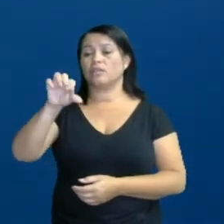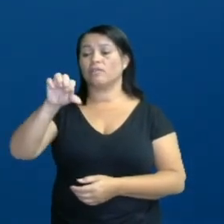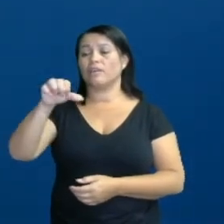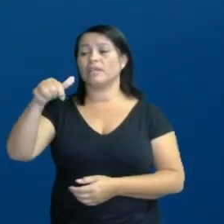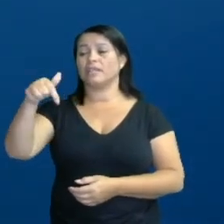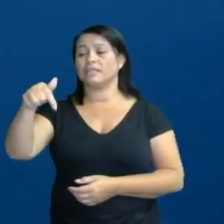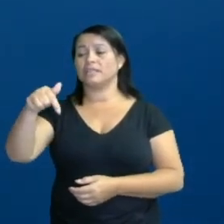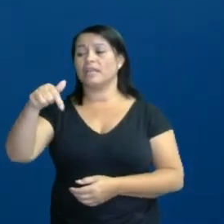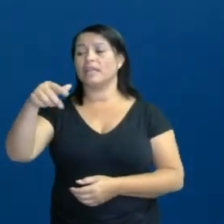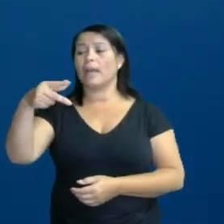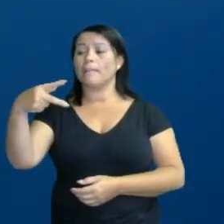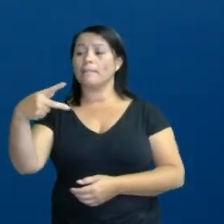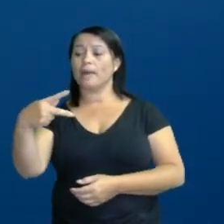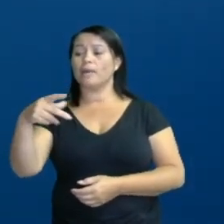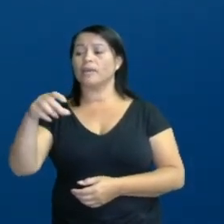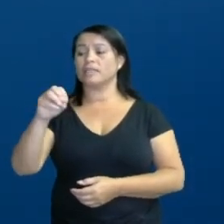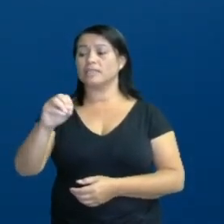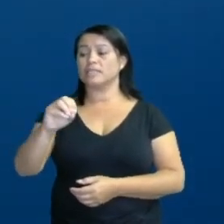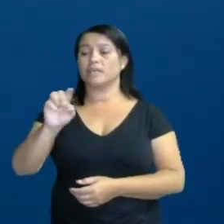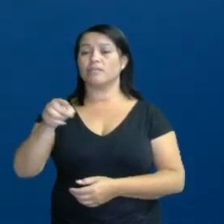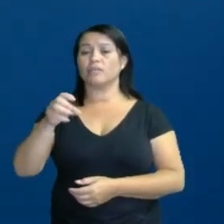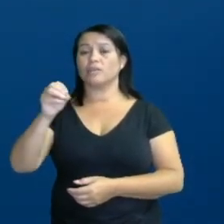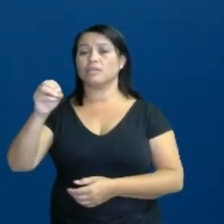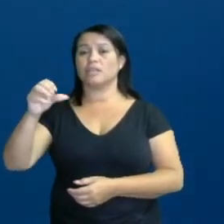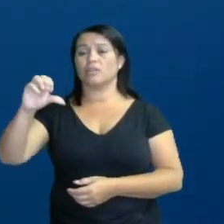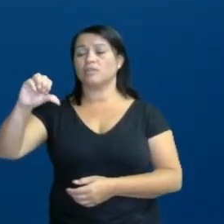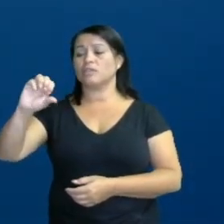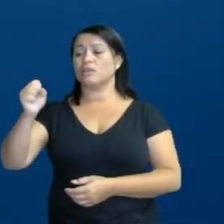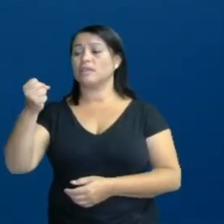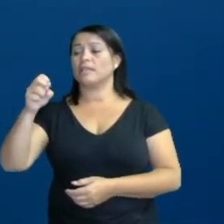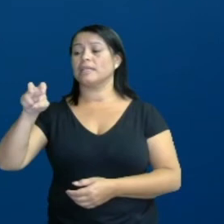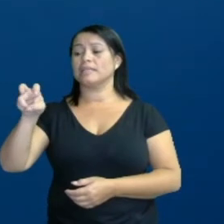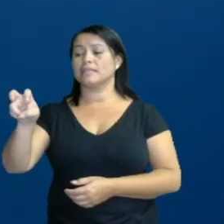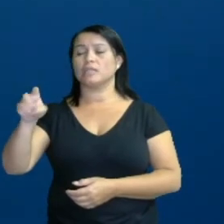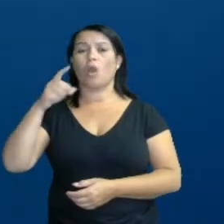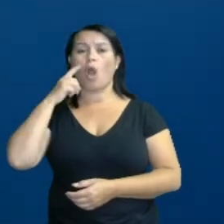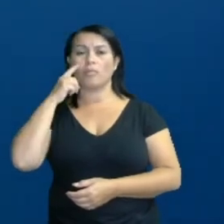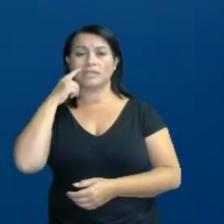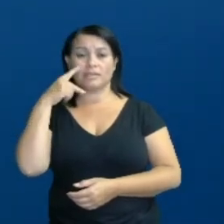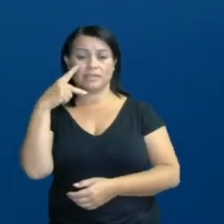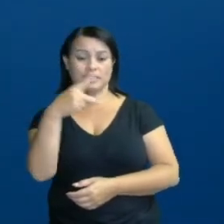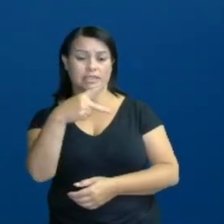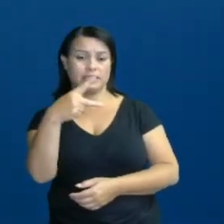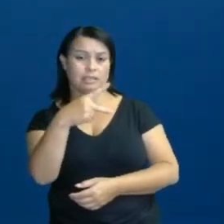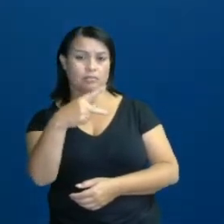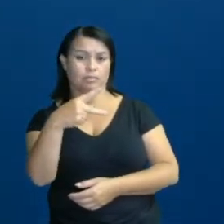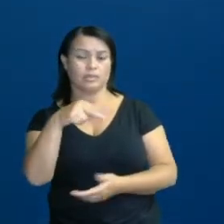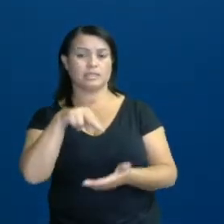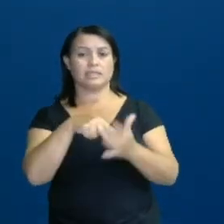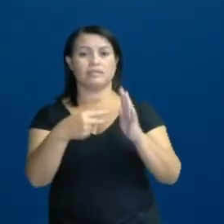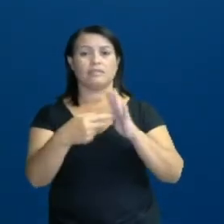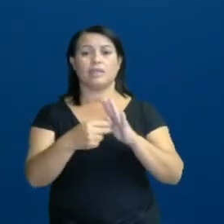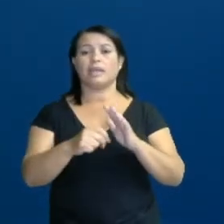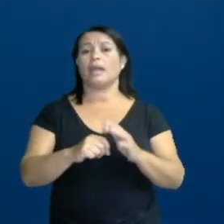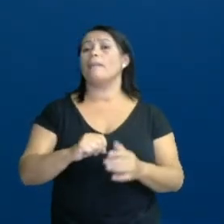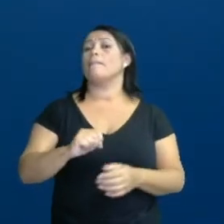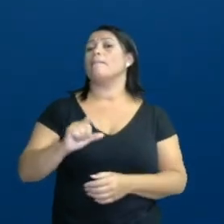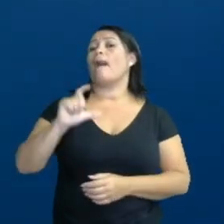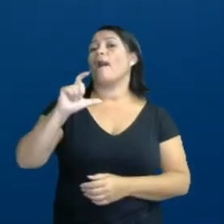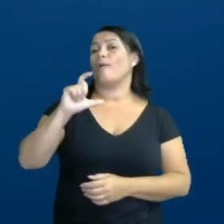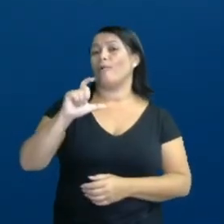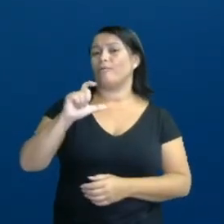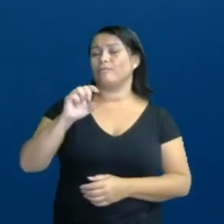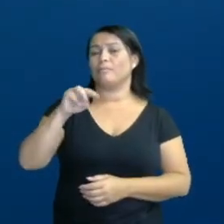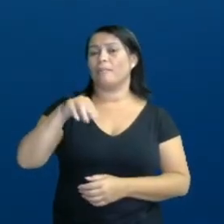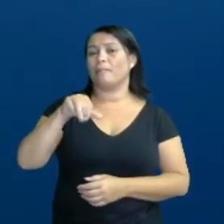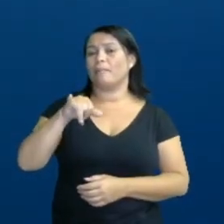0,197 é maior do que 0,0985. Esse símbolo aqui, né, de maior que, eu já ensinei aqui para